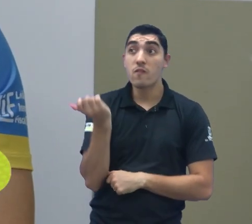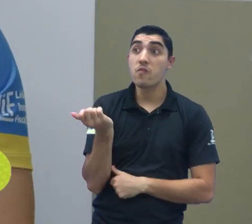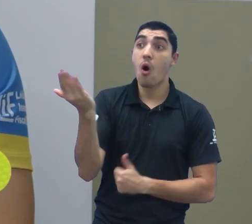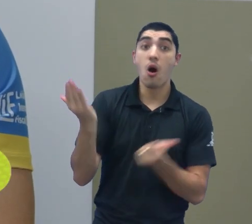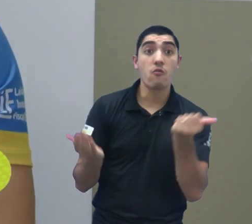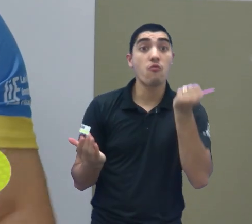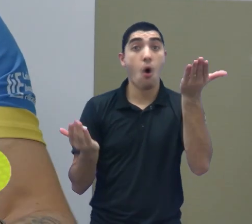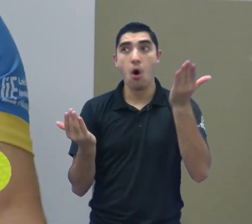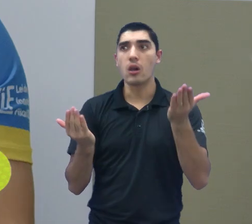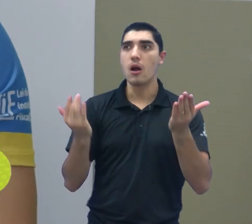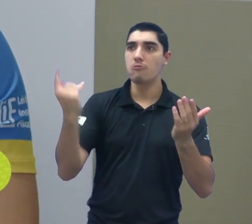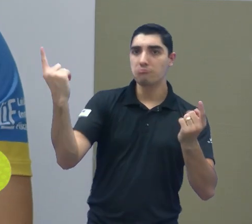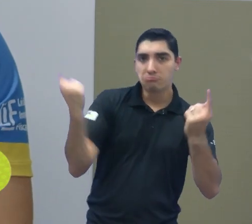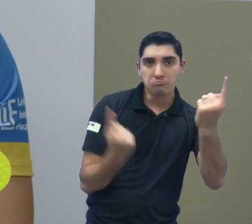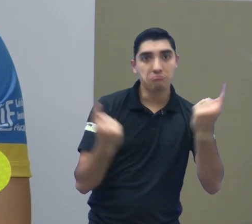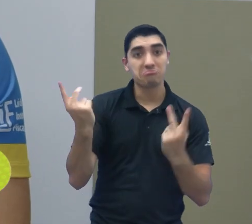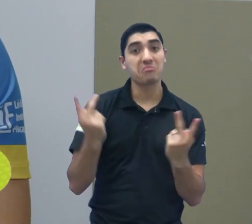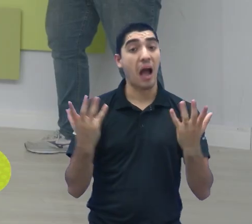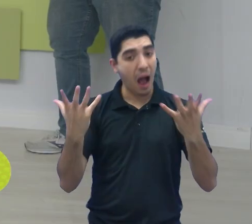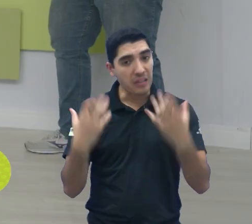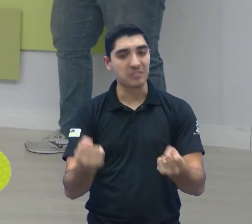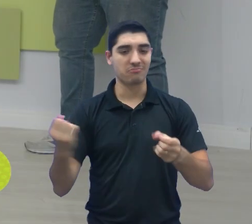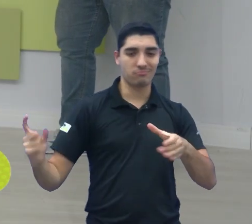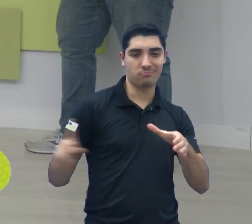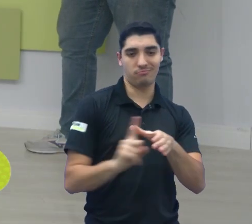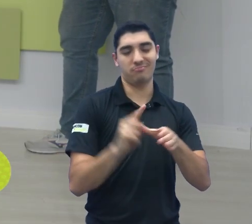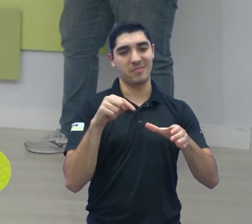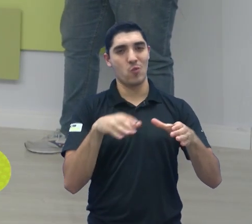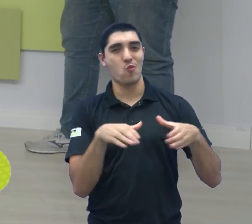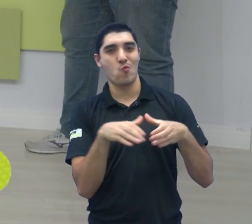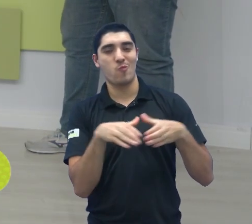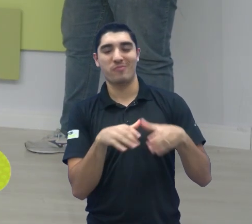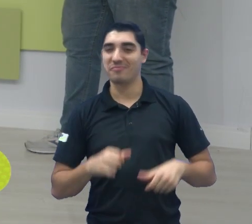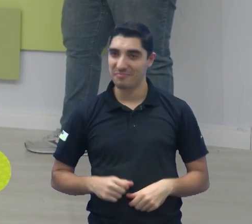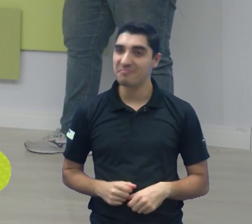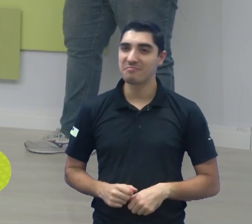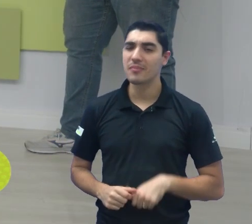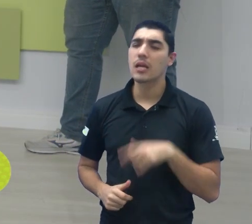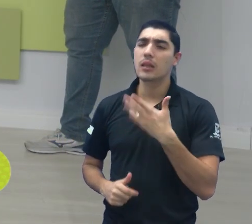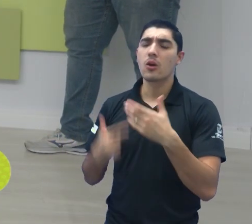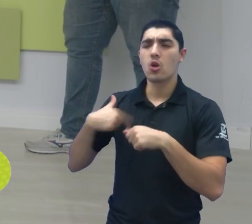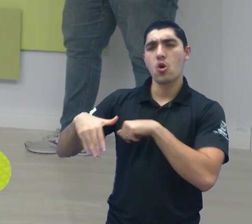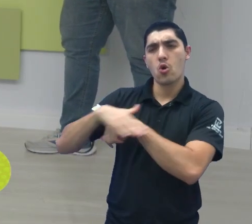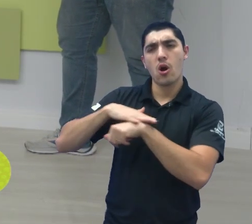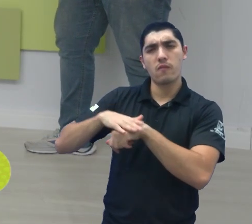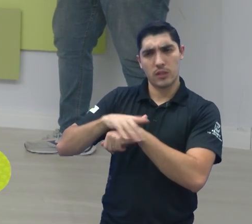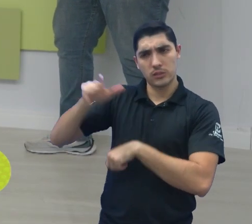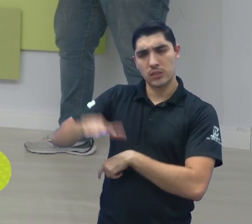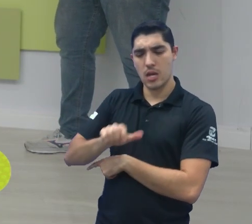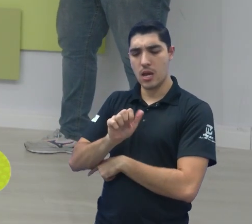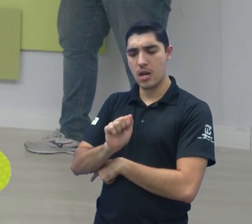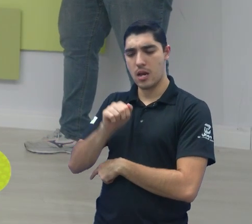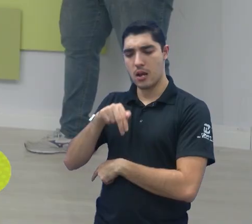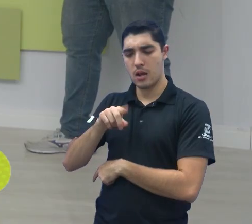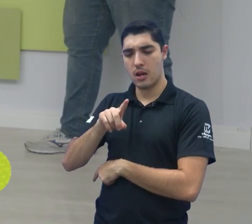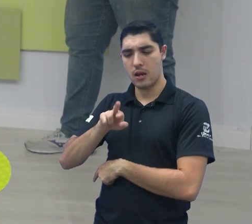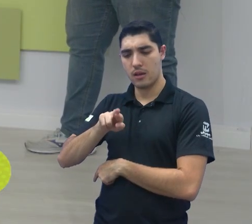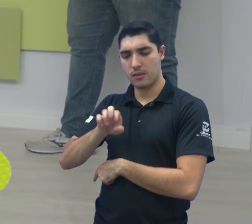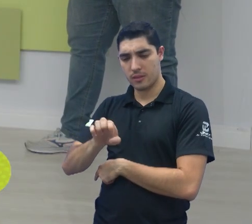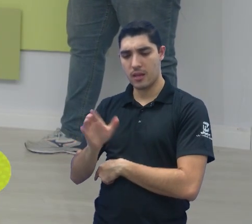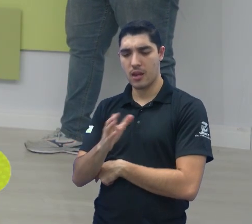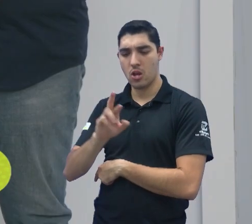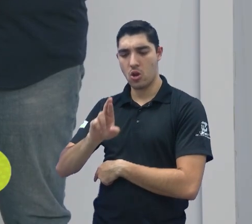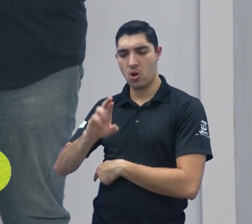outros locais também para reforçar a equipe, né? Zezinho, uma questão que, conversando com o André Rocha, para-atleta mais que conhecido também de Taubaté,